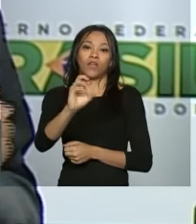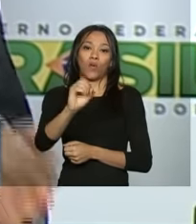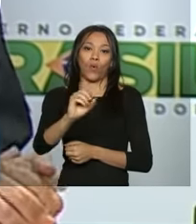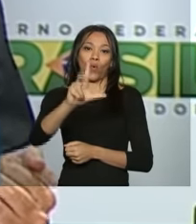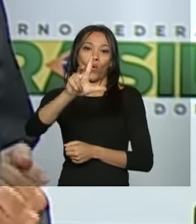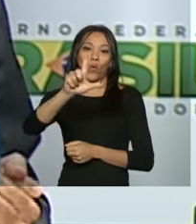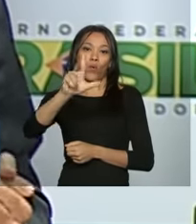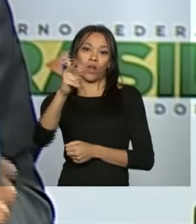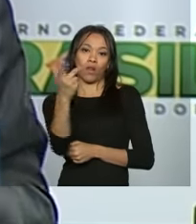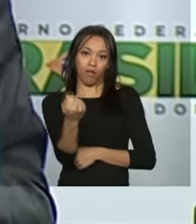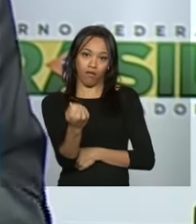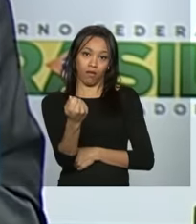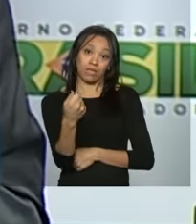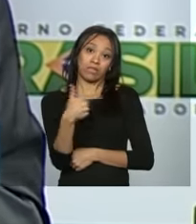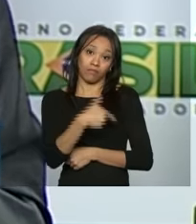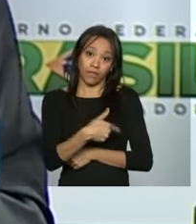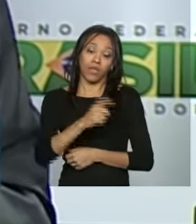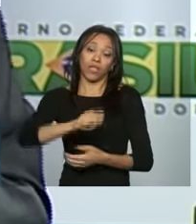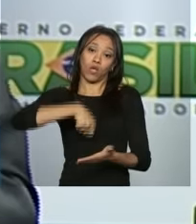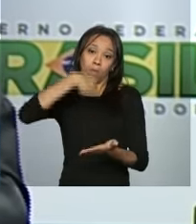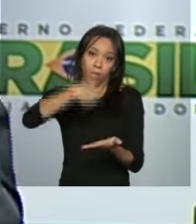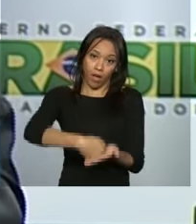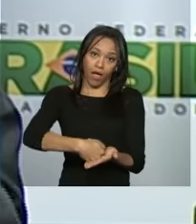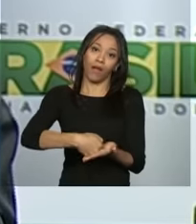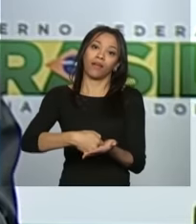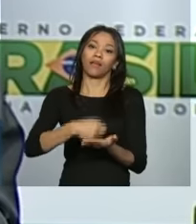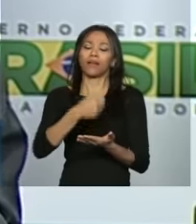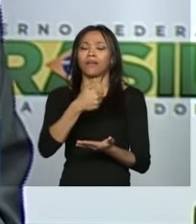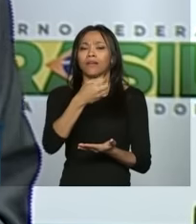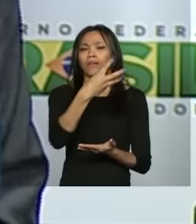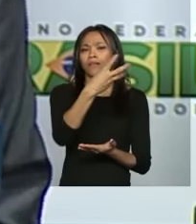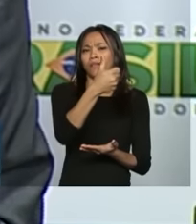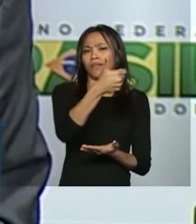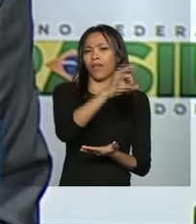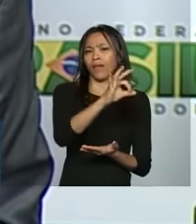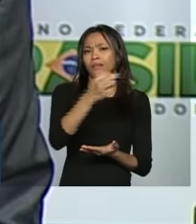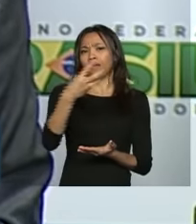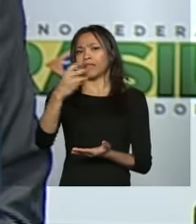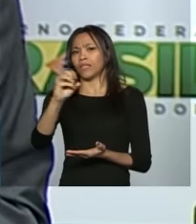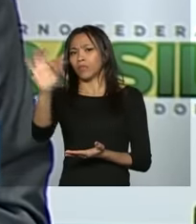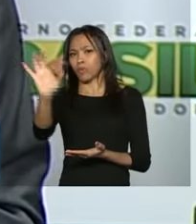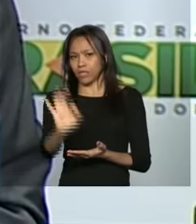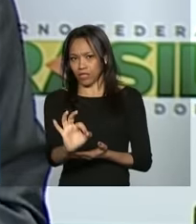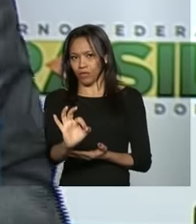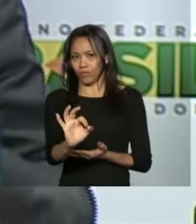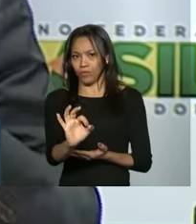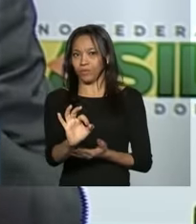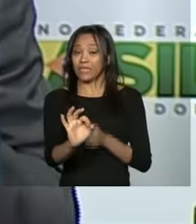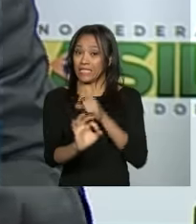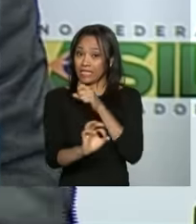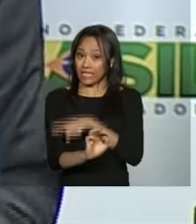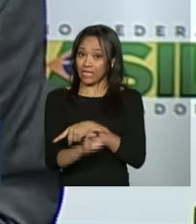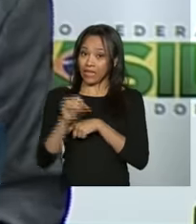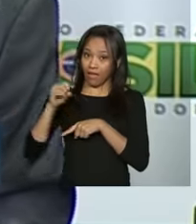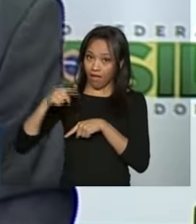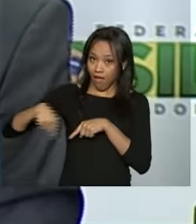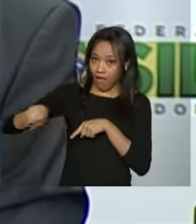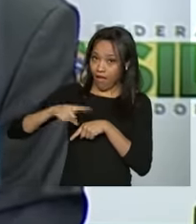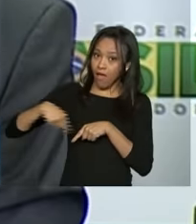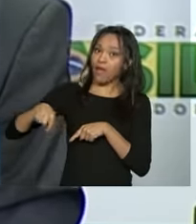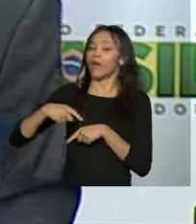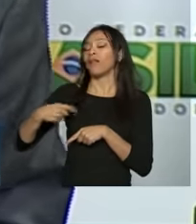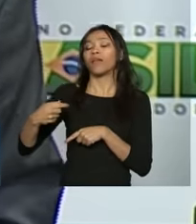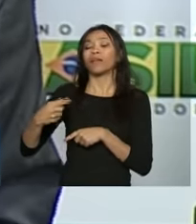e ele não comercializa ele cobra uma taxa entre 10 a 30% se a operadora quiser entrar ou seja se ela quiser ela diretamente